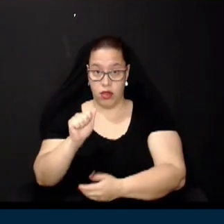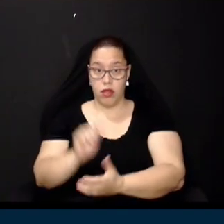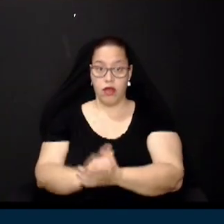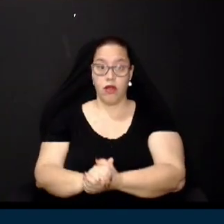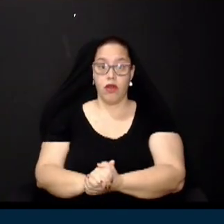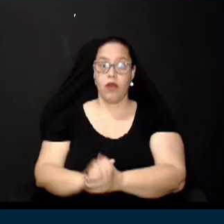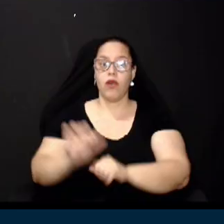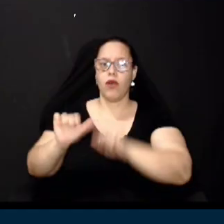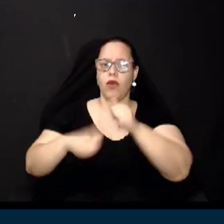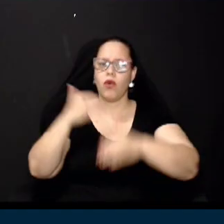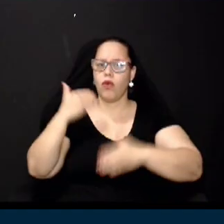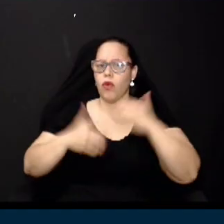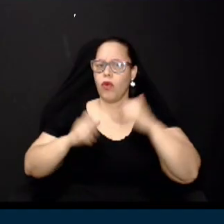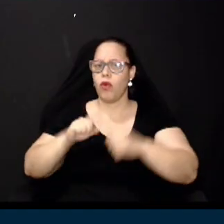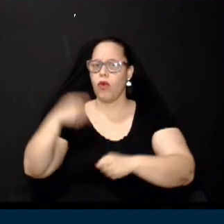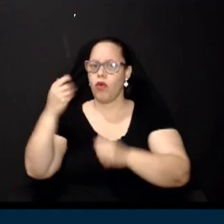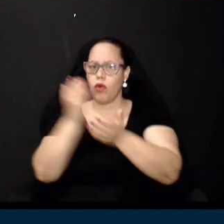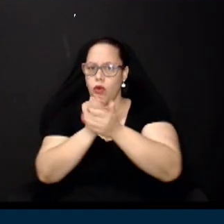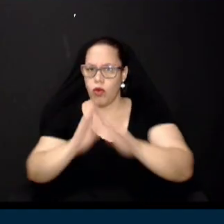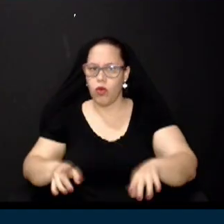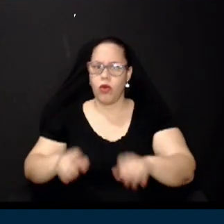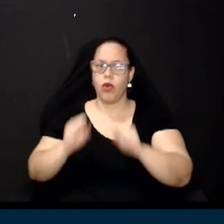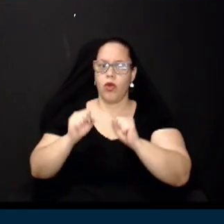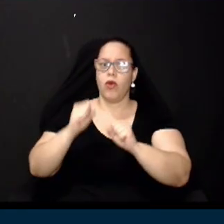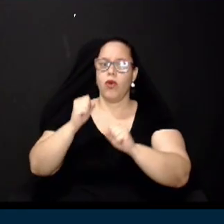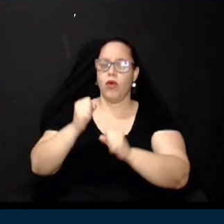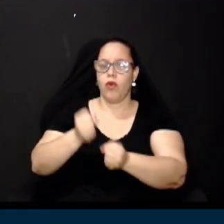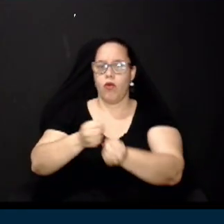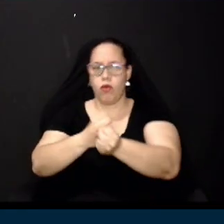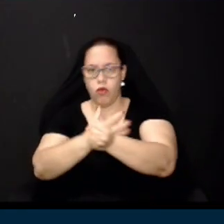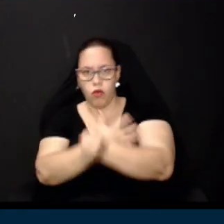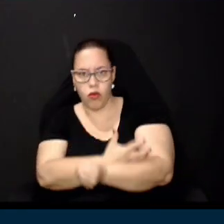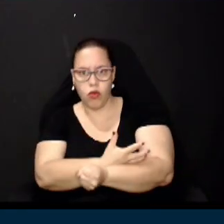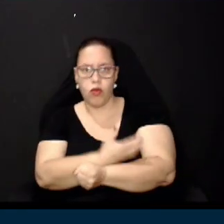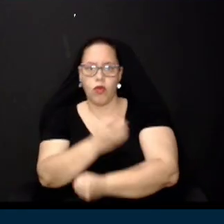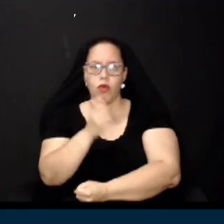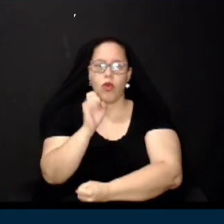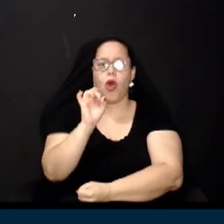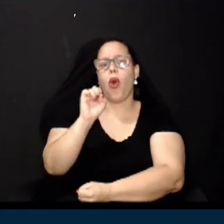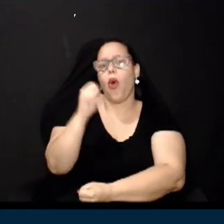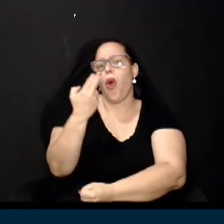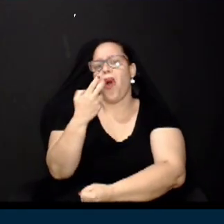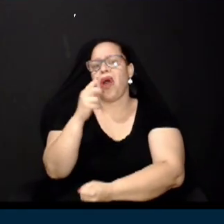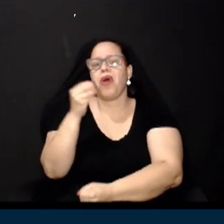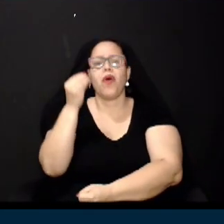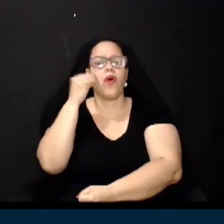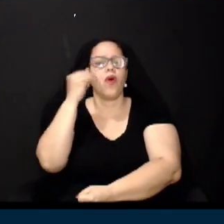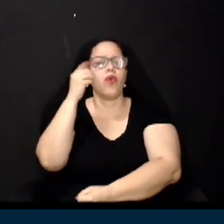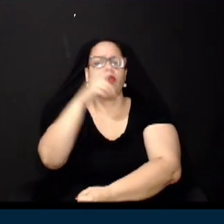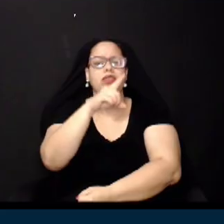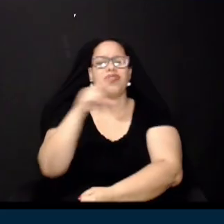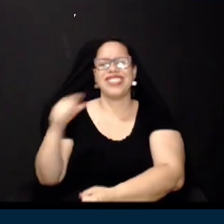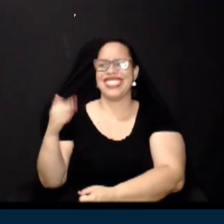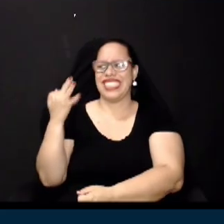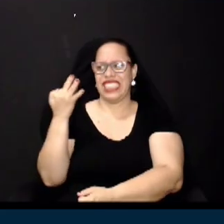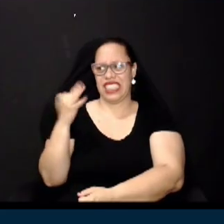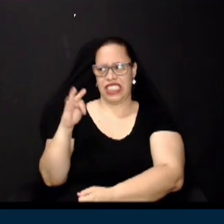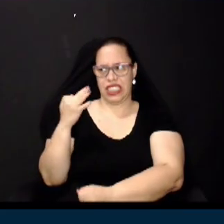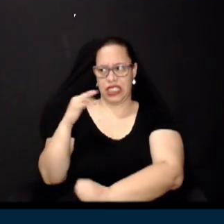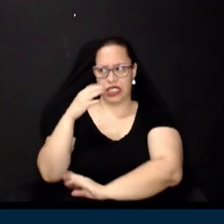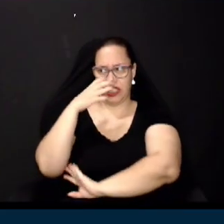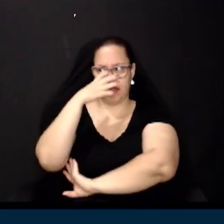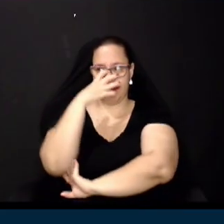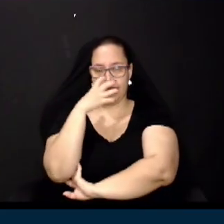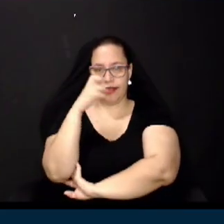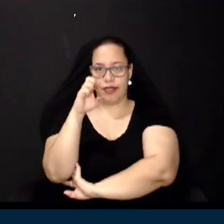no visual logo após o término pode ajudar emocionalmente? Ou é só uma tentativa de fugir da dor? Ô Elisa,